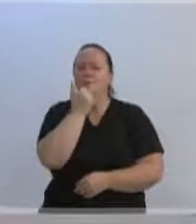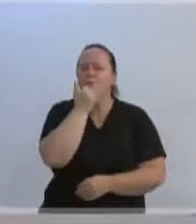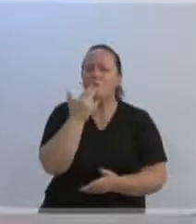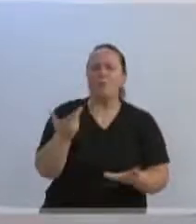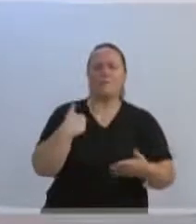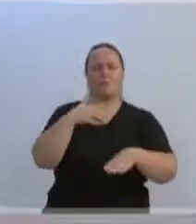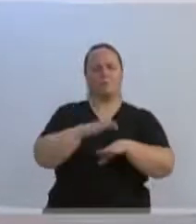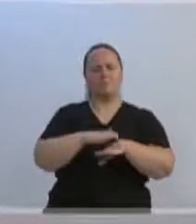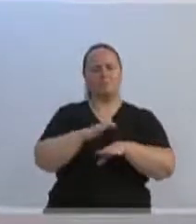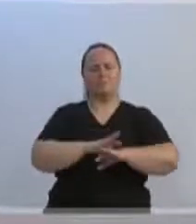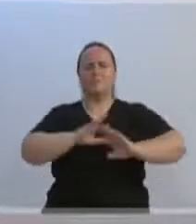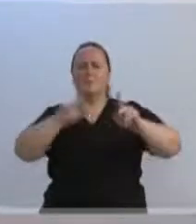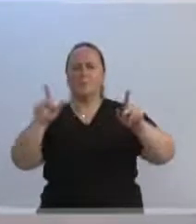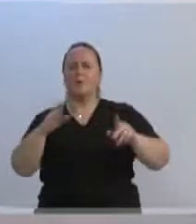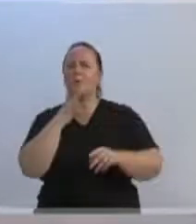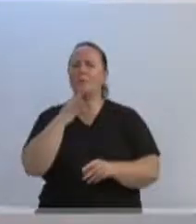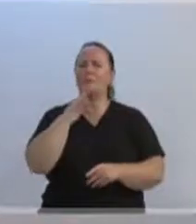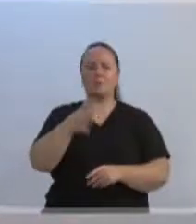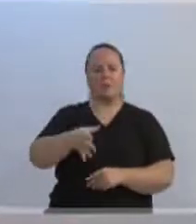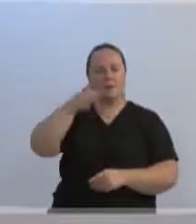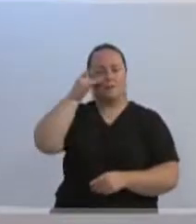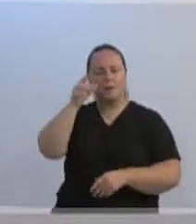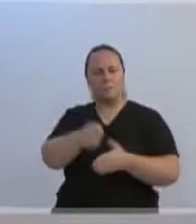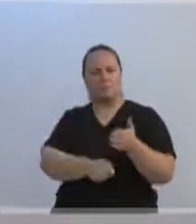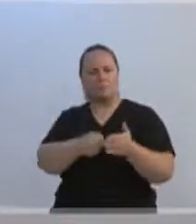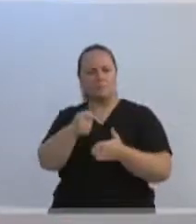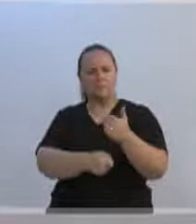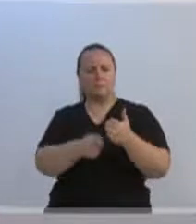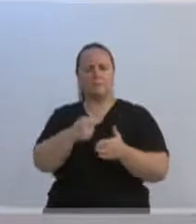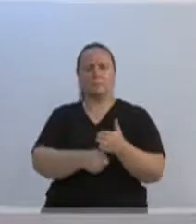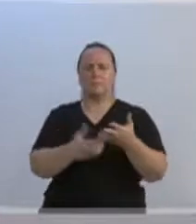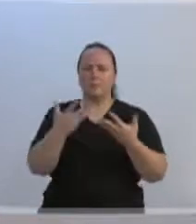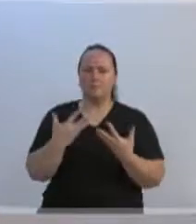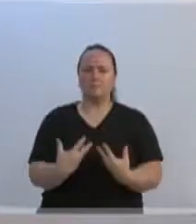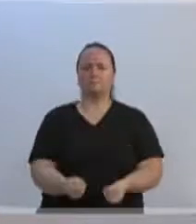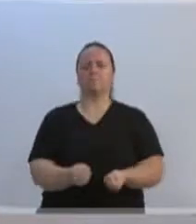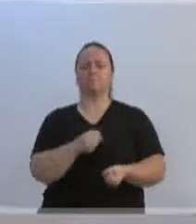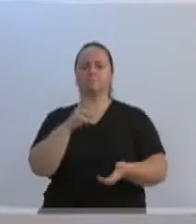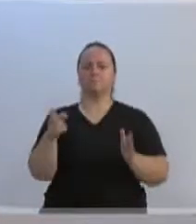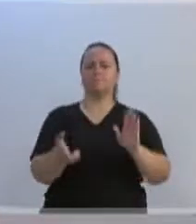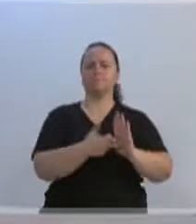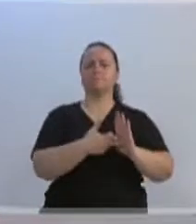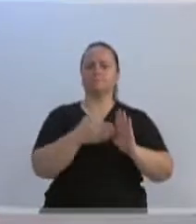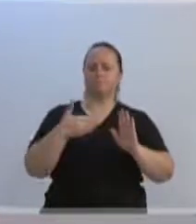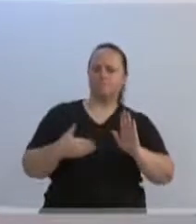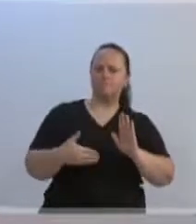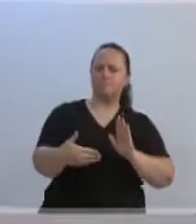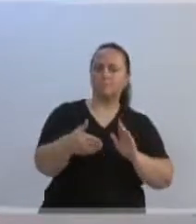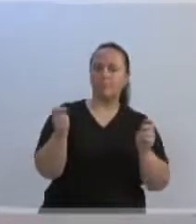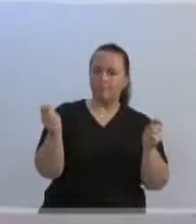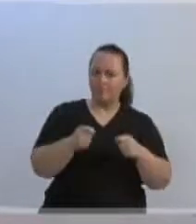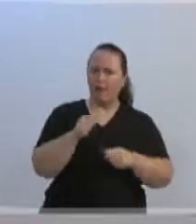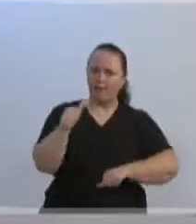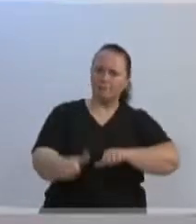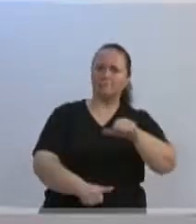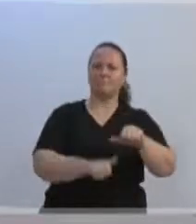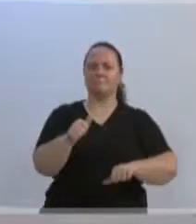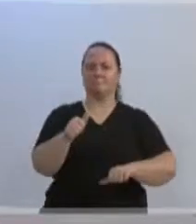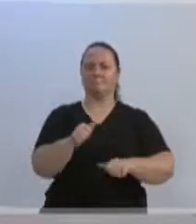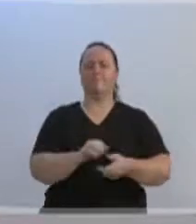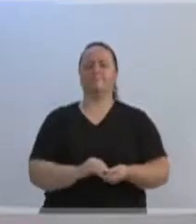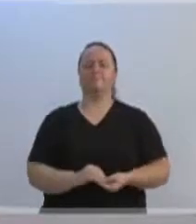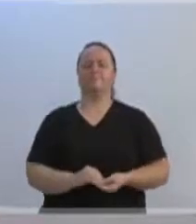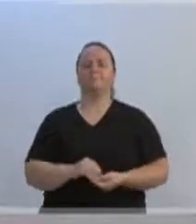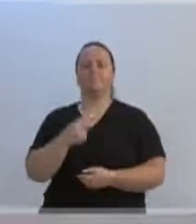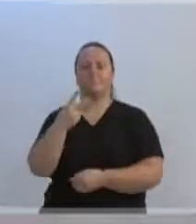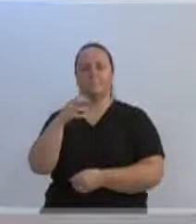onde disse que conhecia essa realidade lutaria para mudá lo e assumir o compromisso de agora em diante em tempo fazer algo e 2012